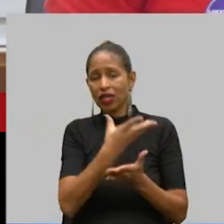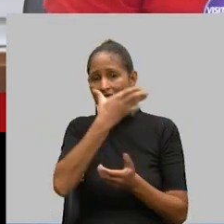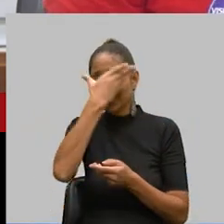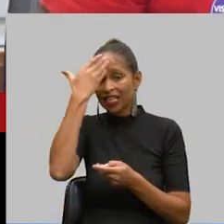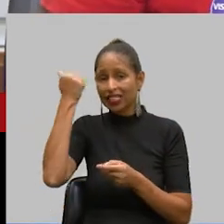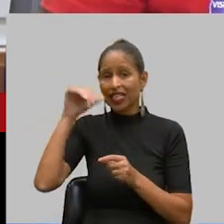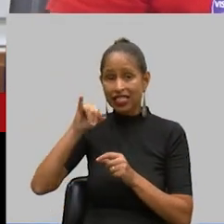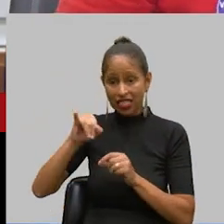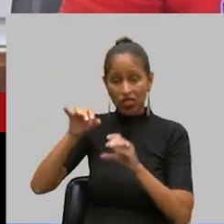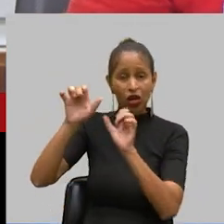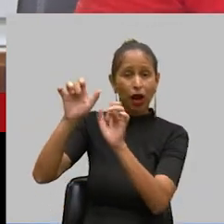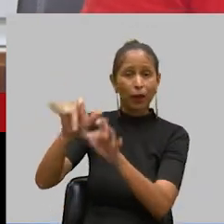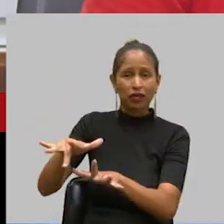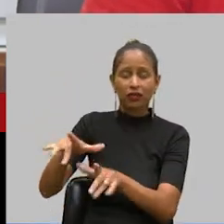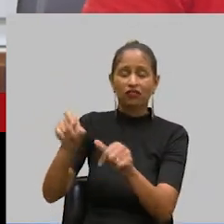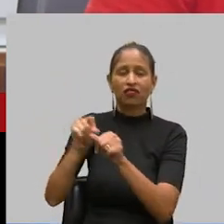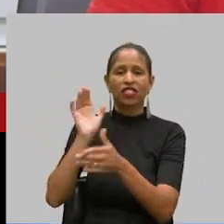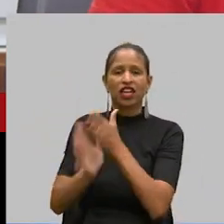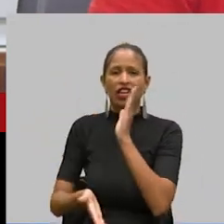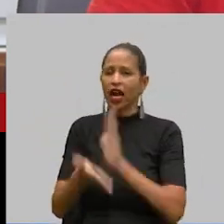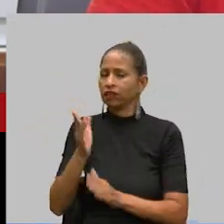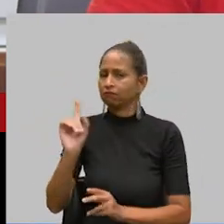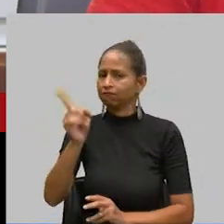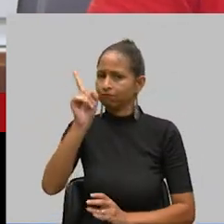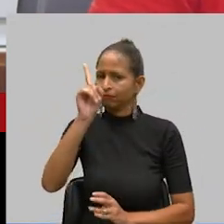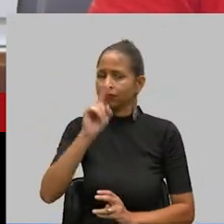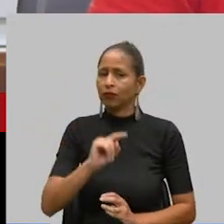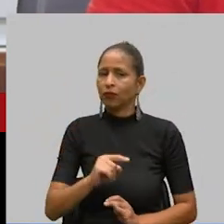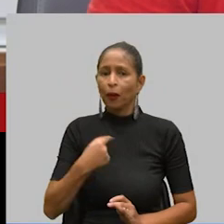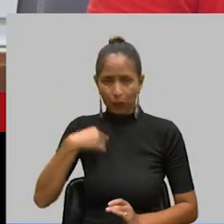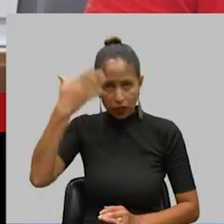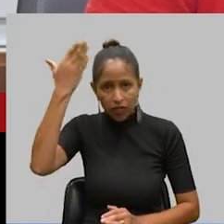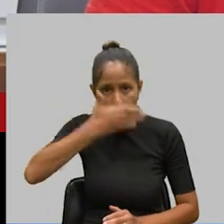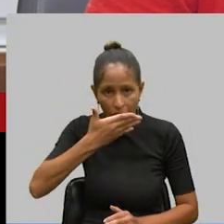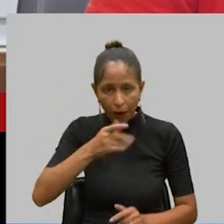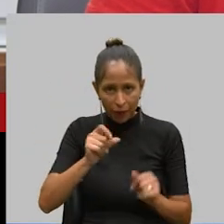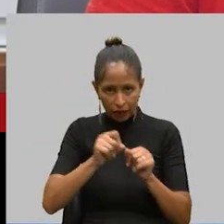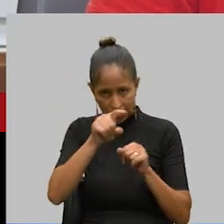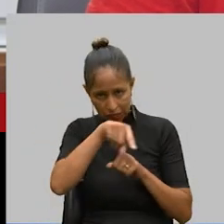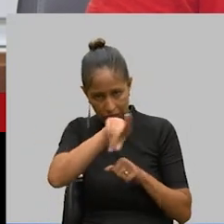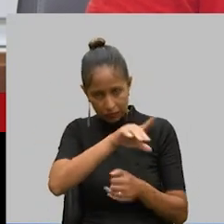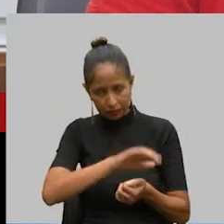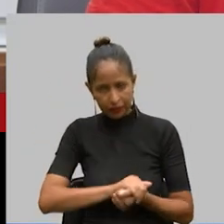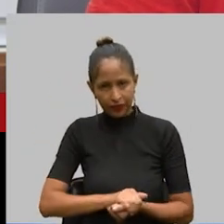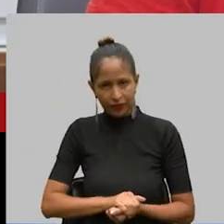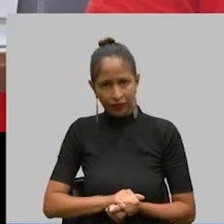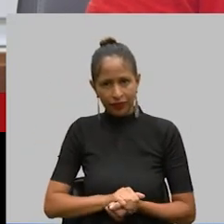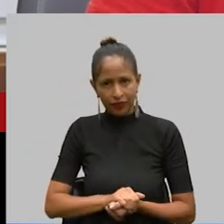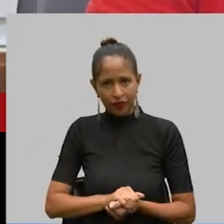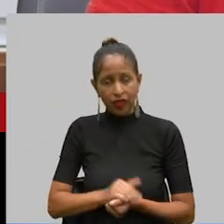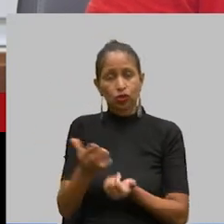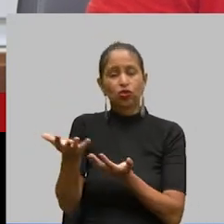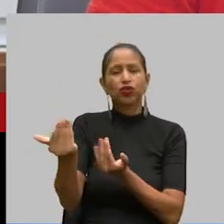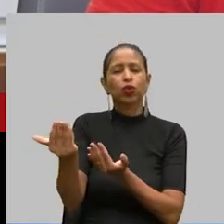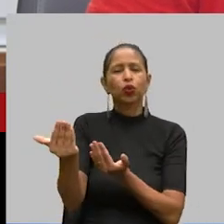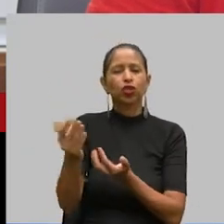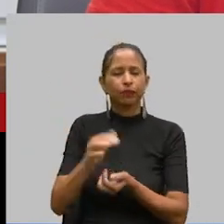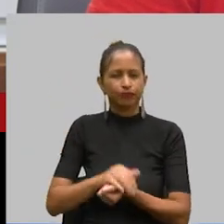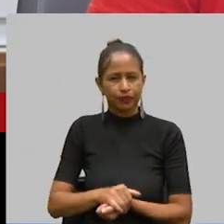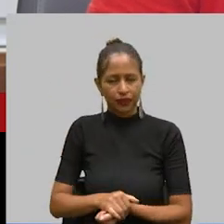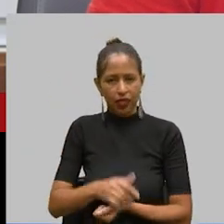gente deixar a gente jogado a gente não vai fazer nada posso testemunhar para vocês aqui a ação da Juventude